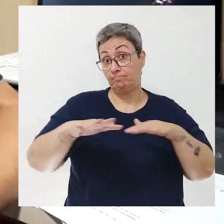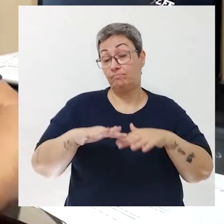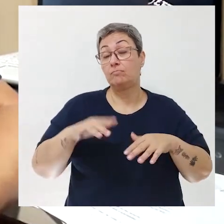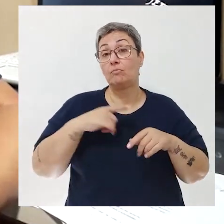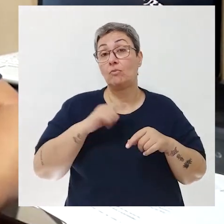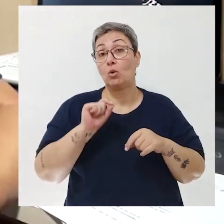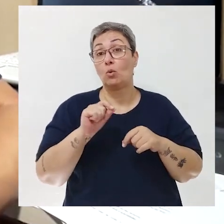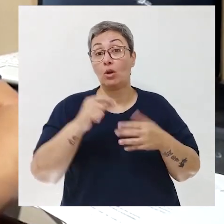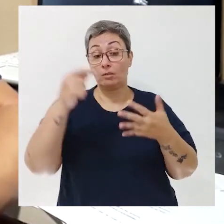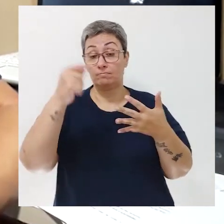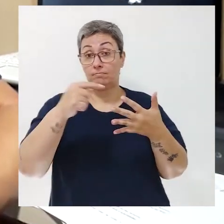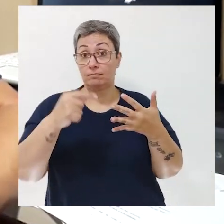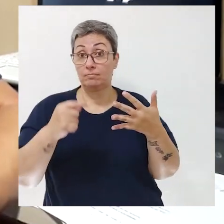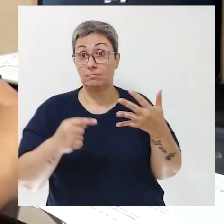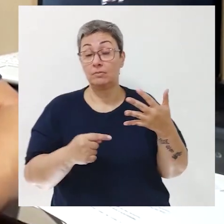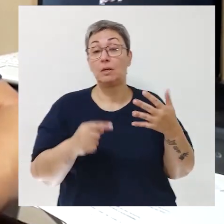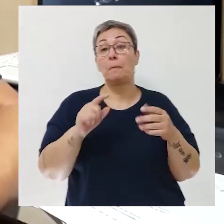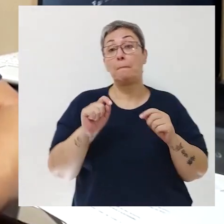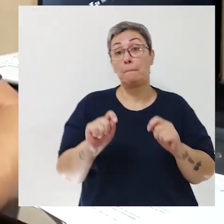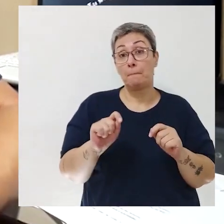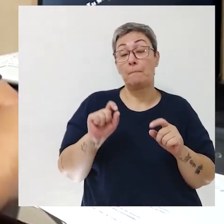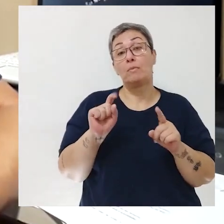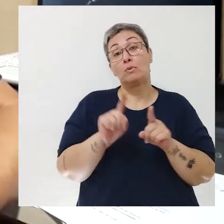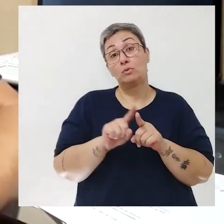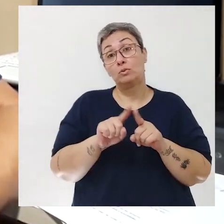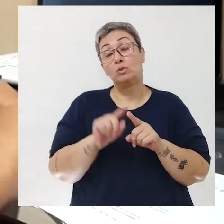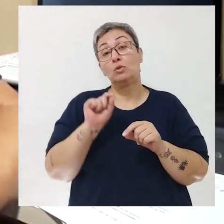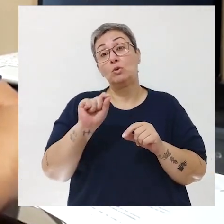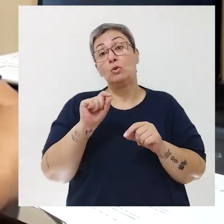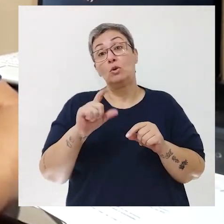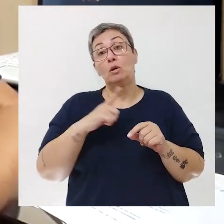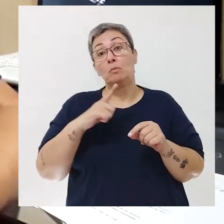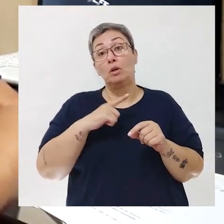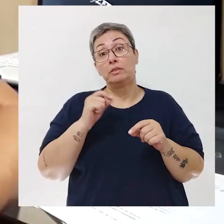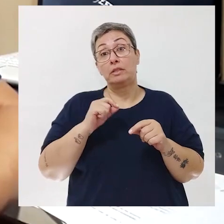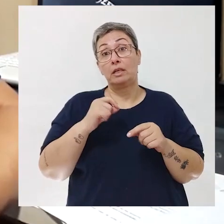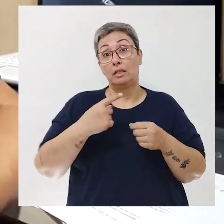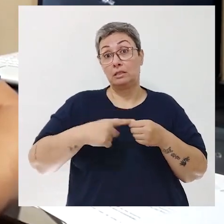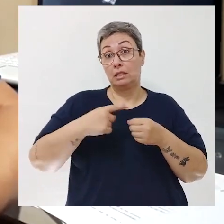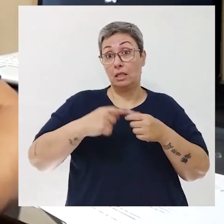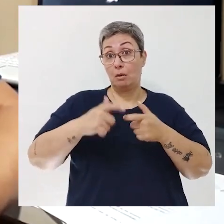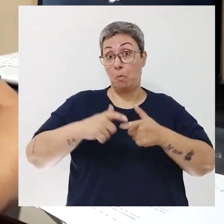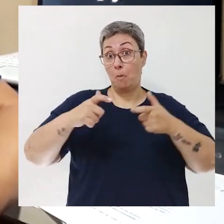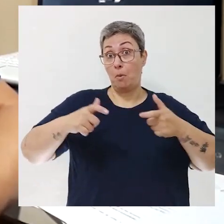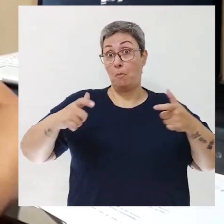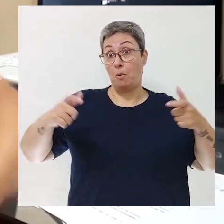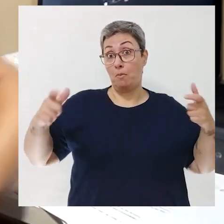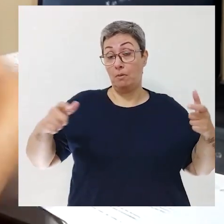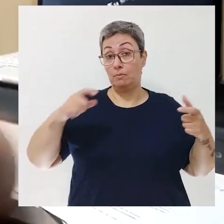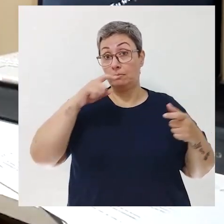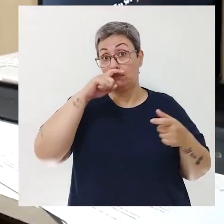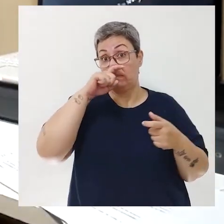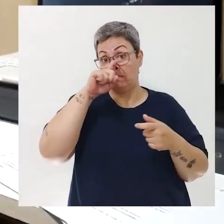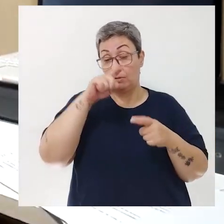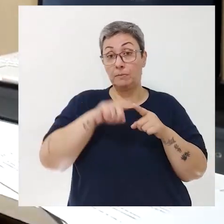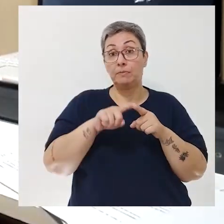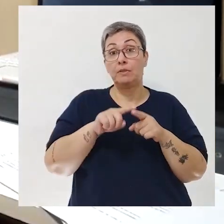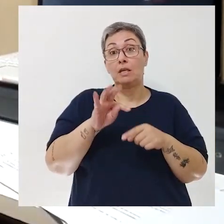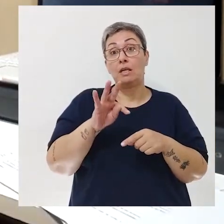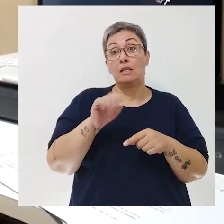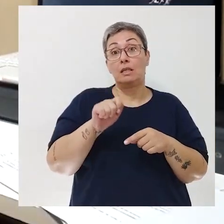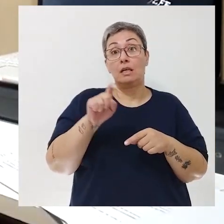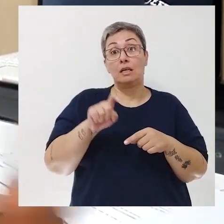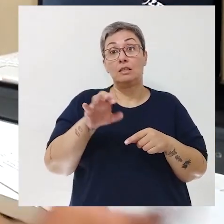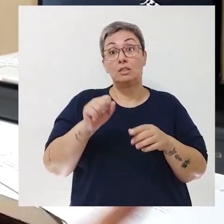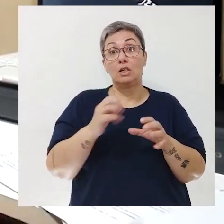geral, esses fatores podem ser o seu tamanho, né? O tamanho da cidade, a taxa